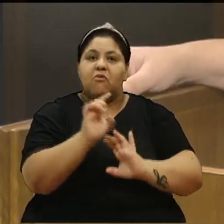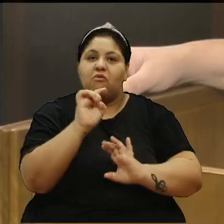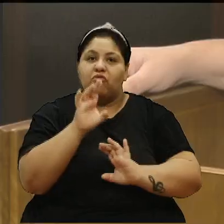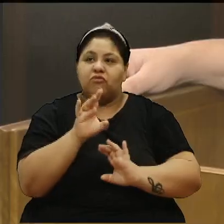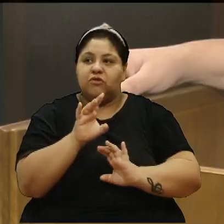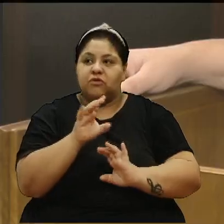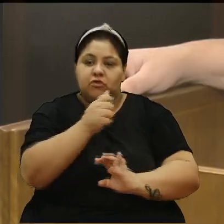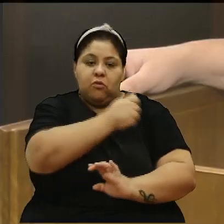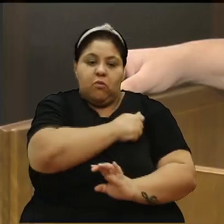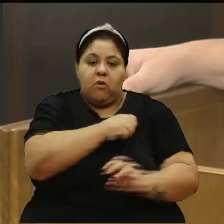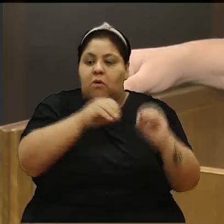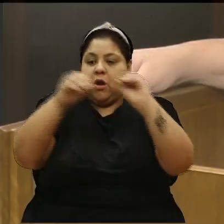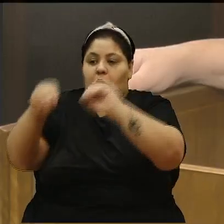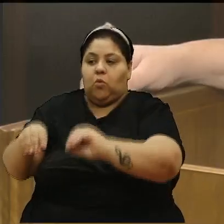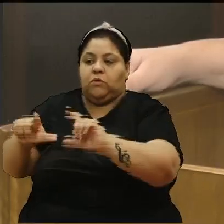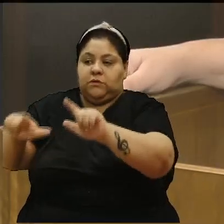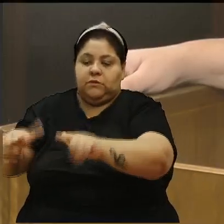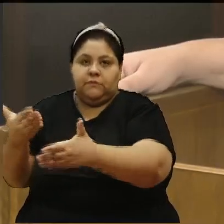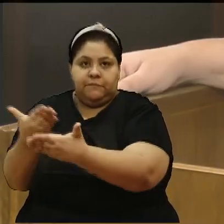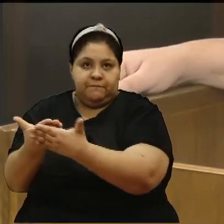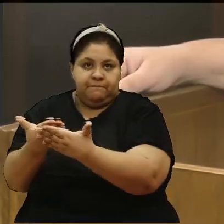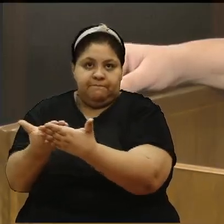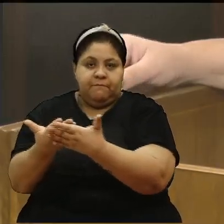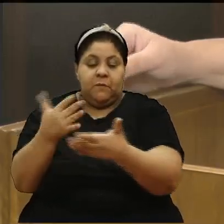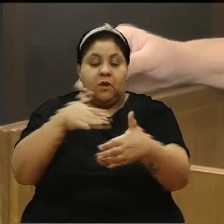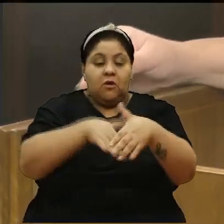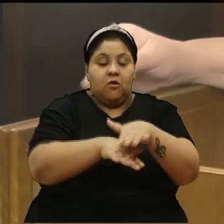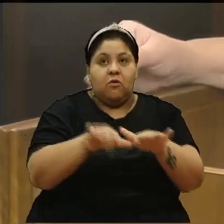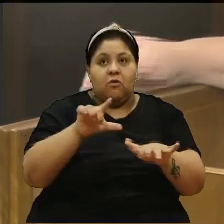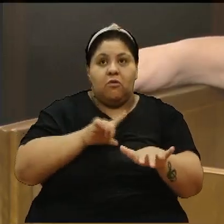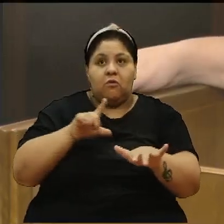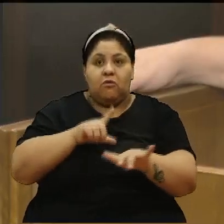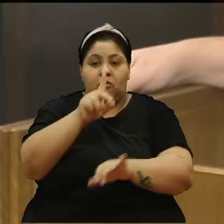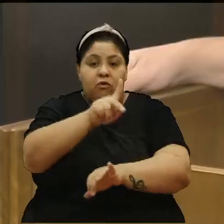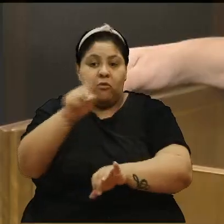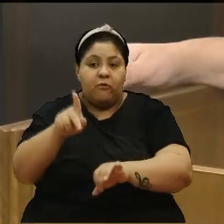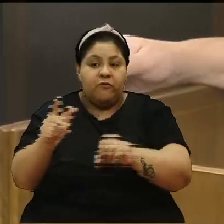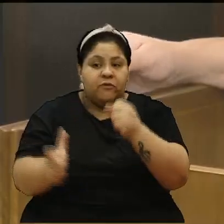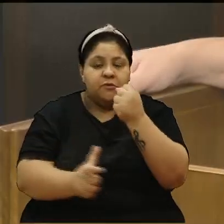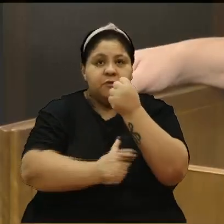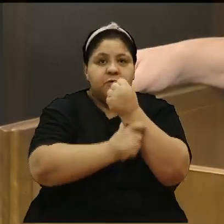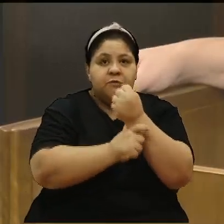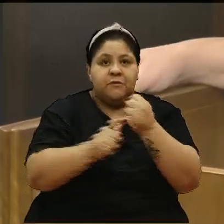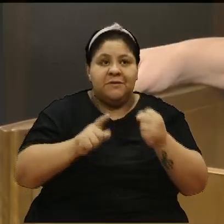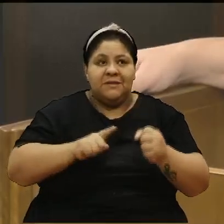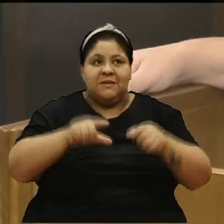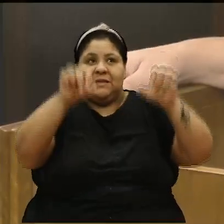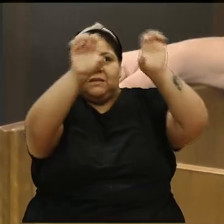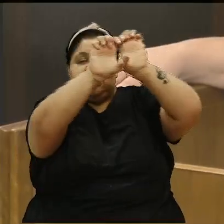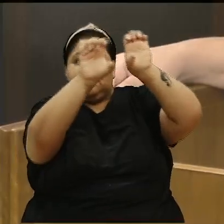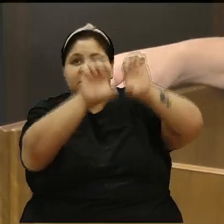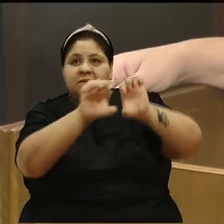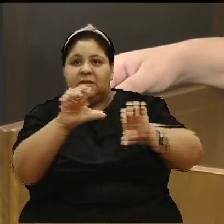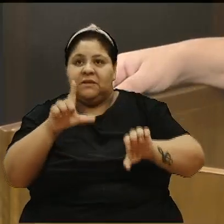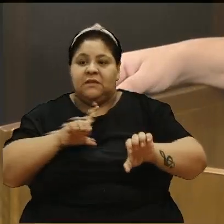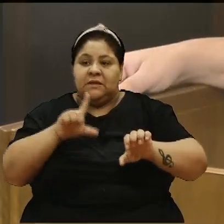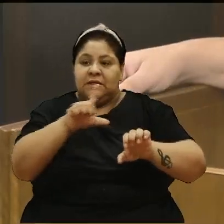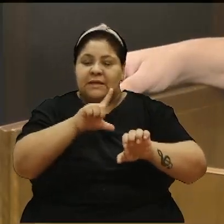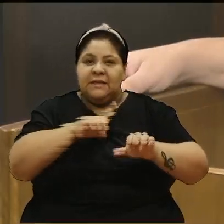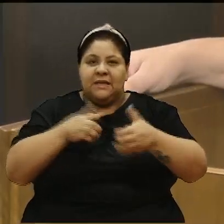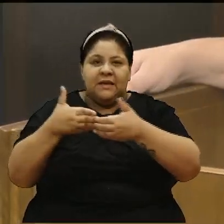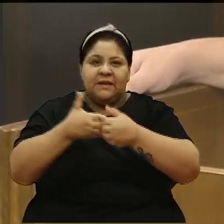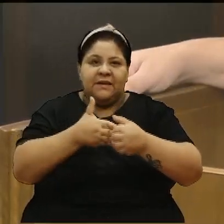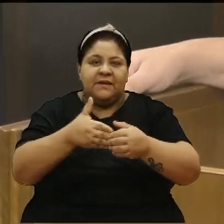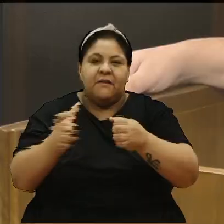um aluno em sala de aula. Inclusão é ter um professor capacitado, é ter estrutura, é ter acompanhamento.